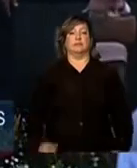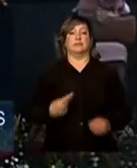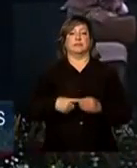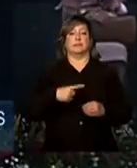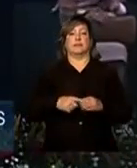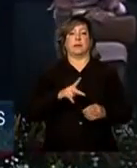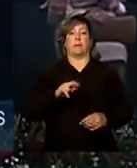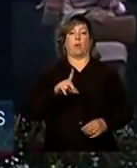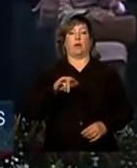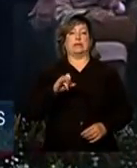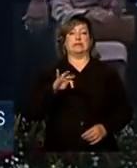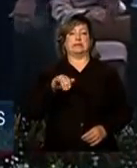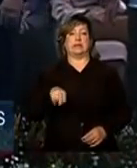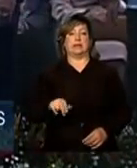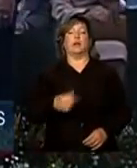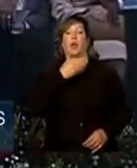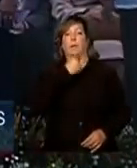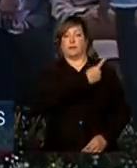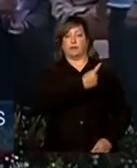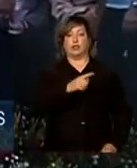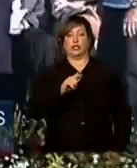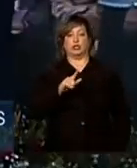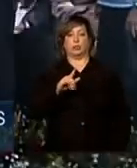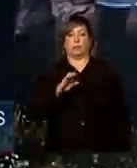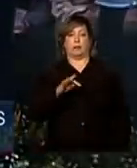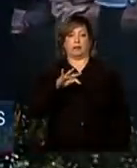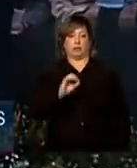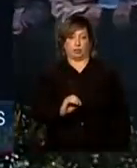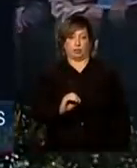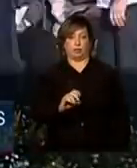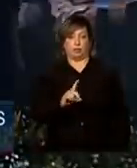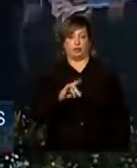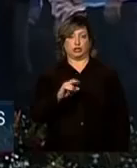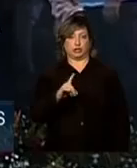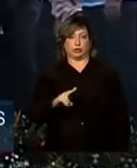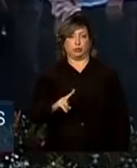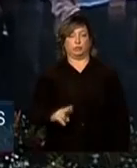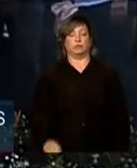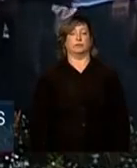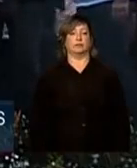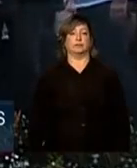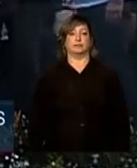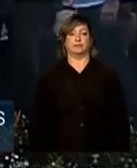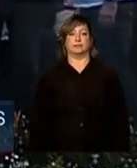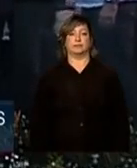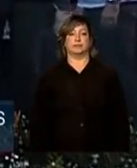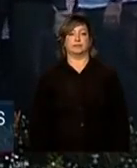paulistana Gilberto José de Melo, Didil.